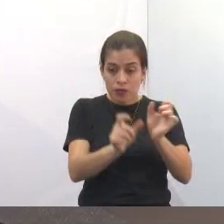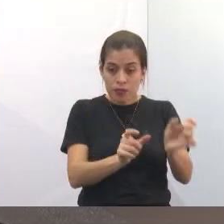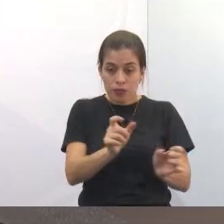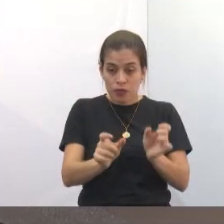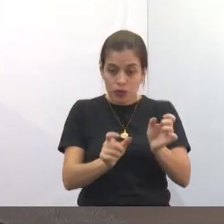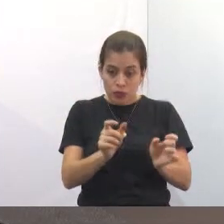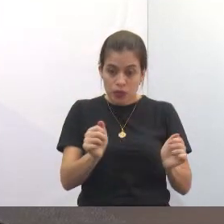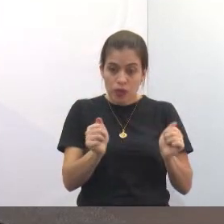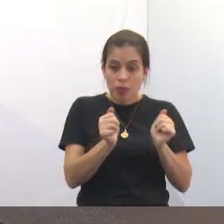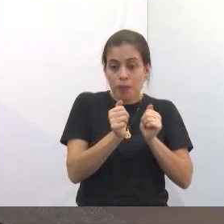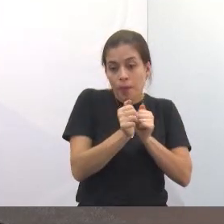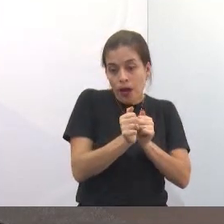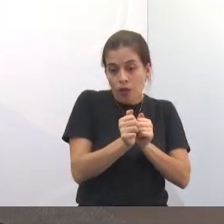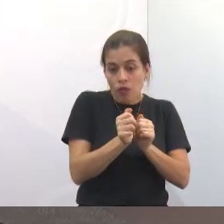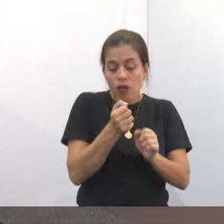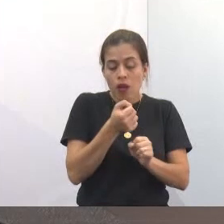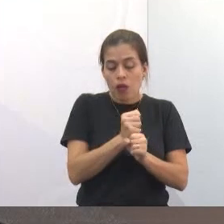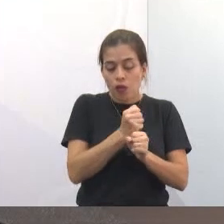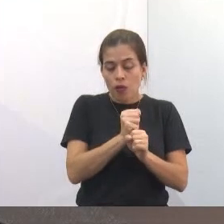lindeiros à obra,